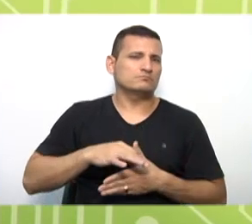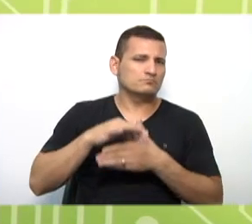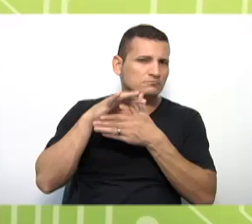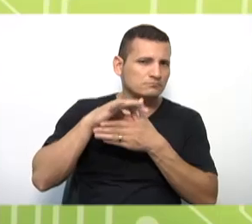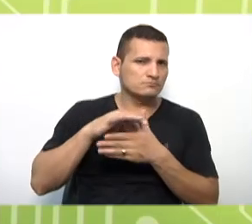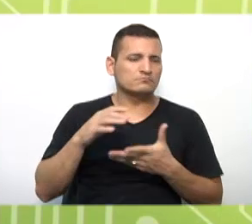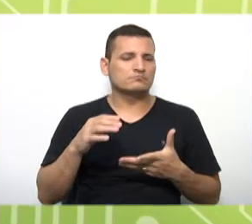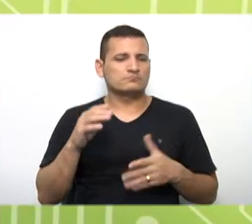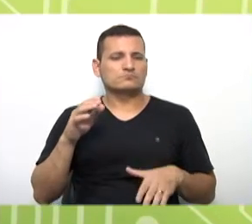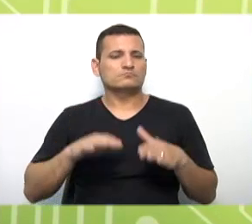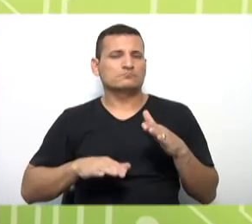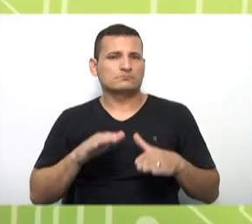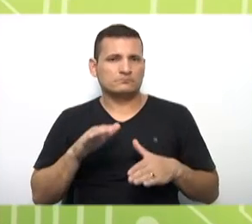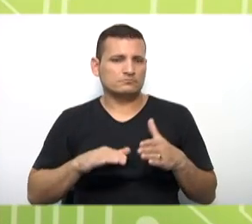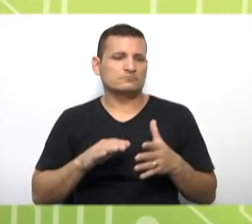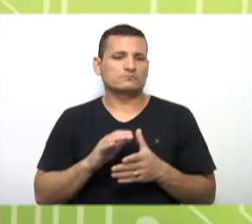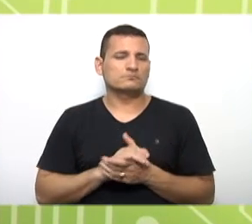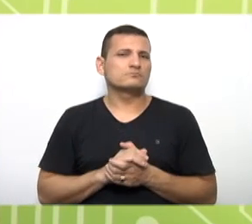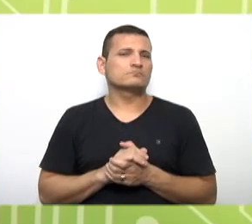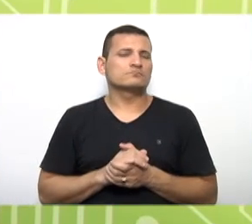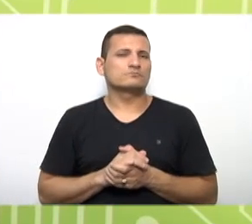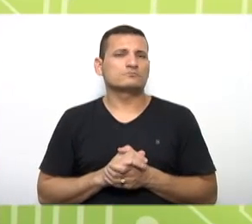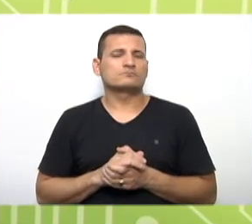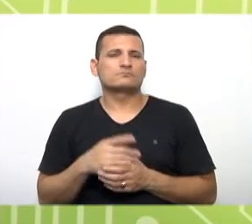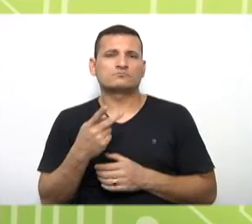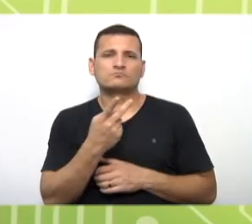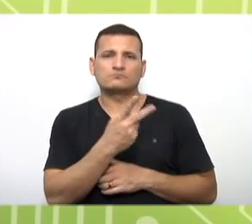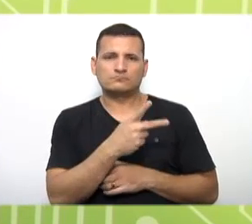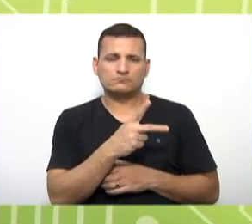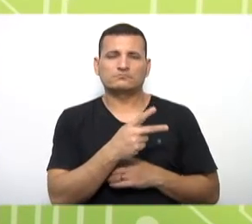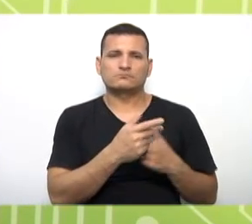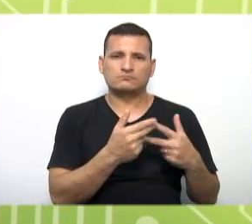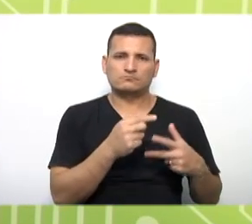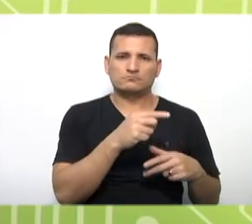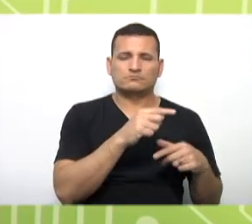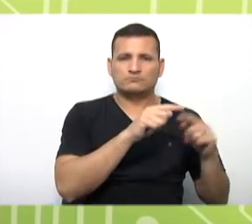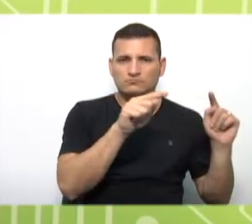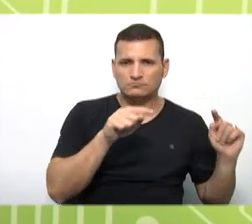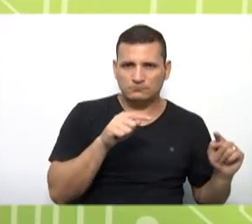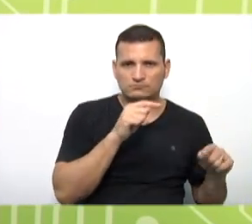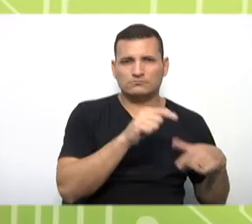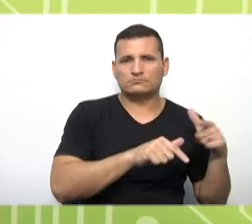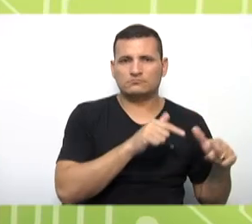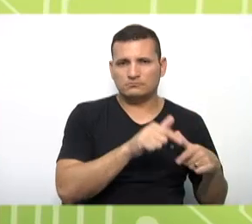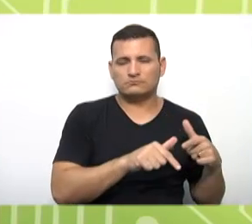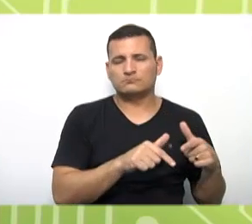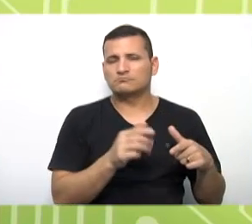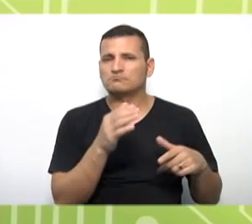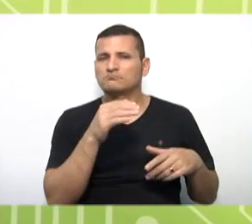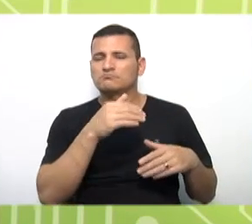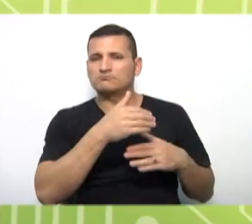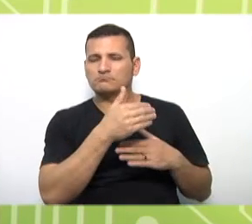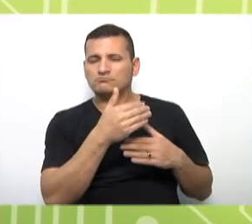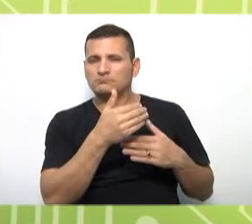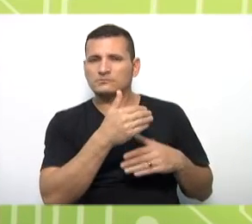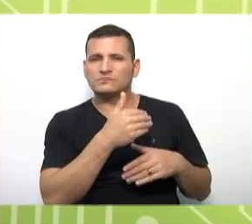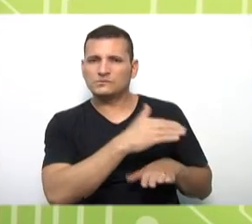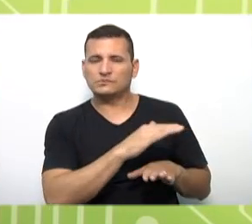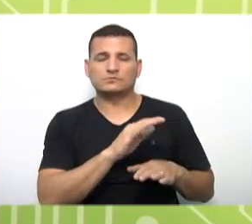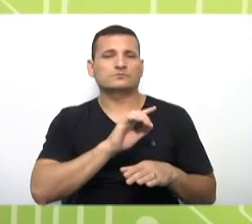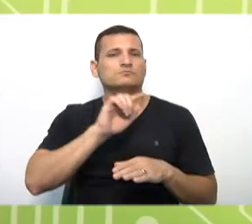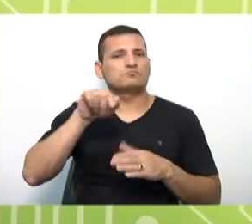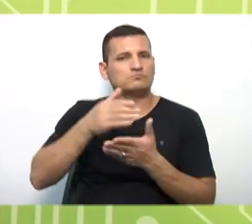às vezes mesmo deixando a sua organização que ele trabalha como colaborador para iniciar um empreendimento, muitas vezes.